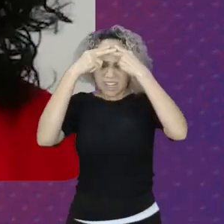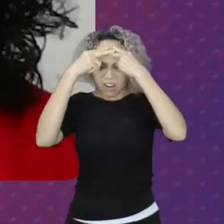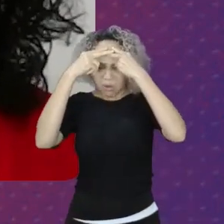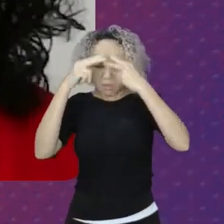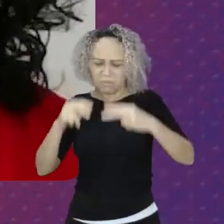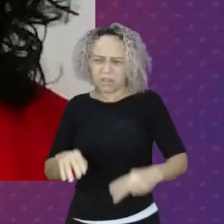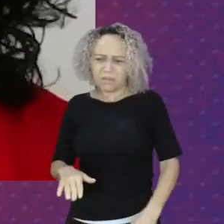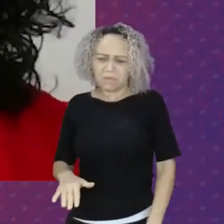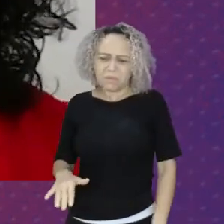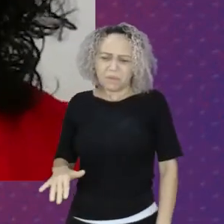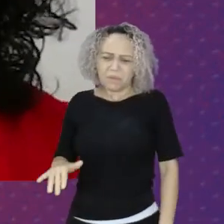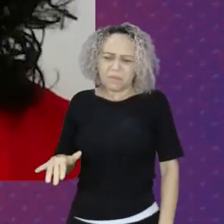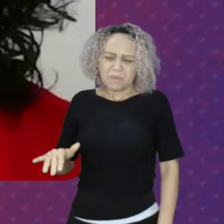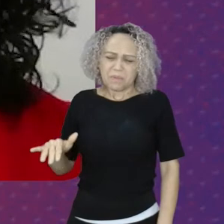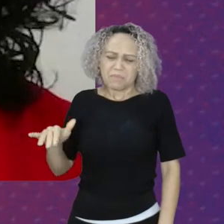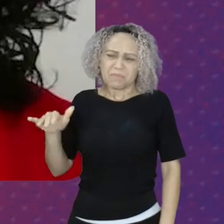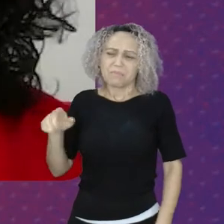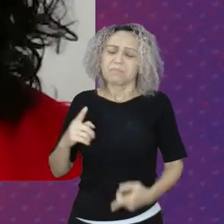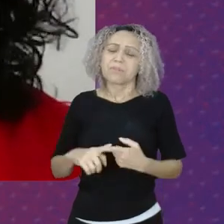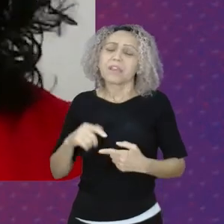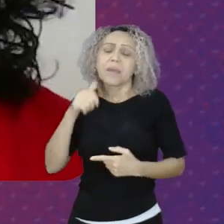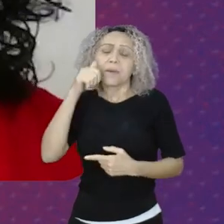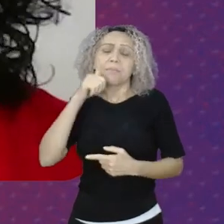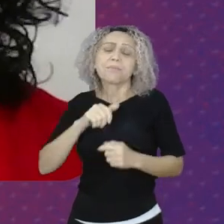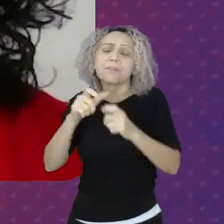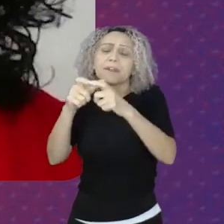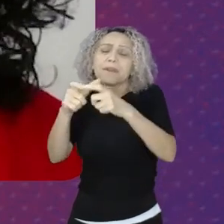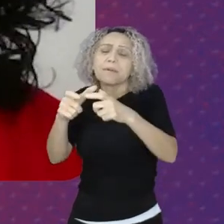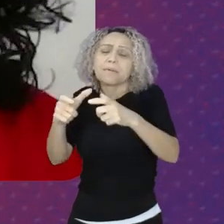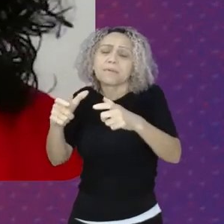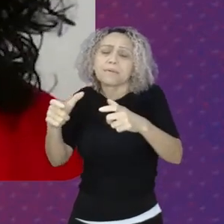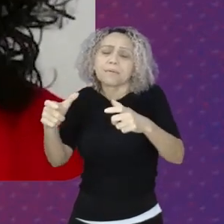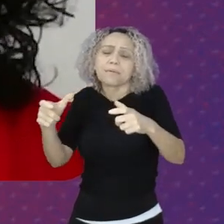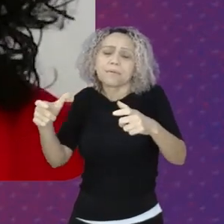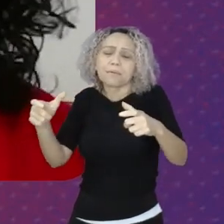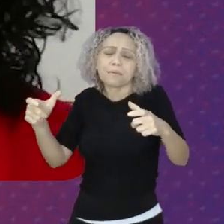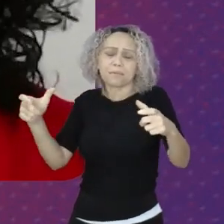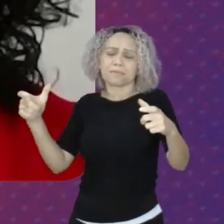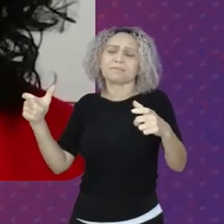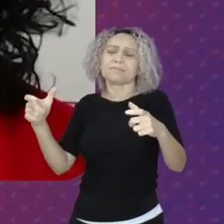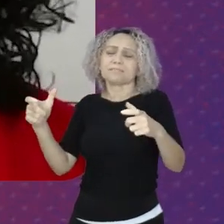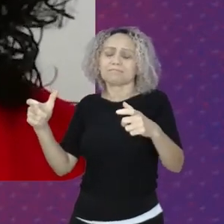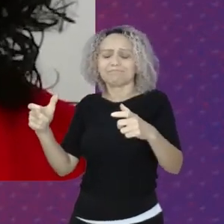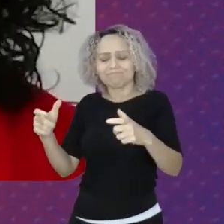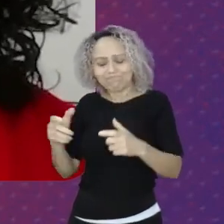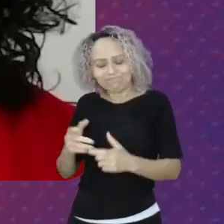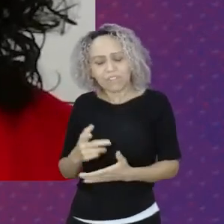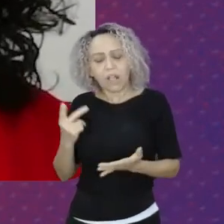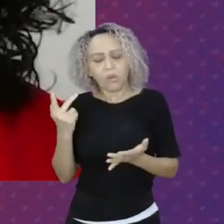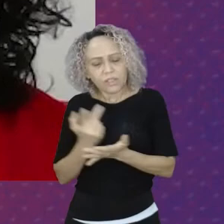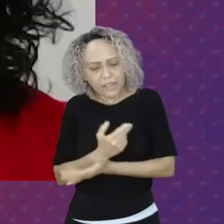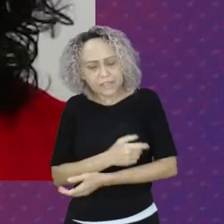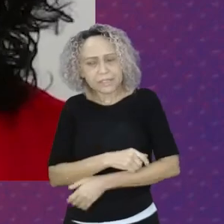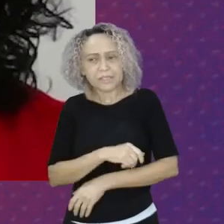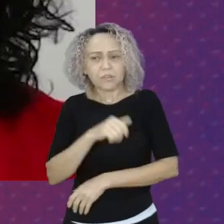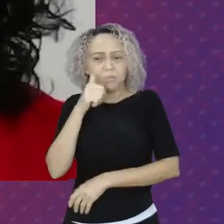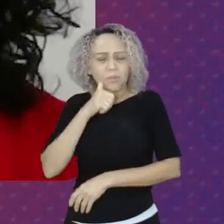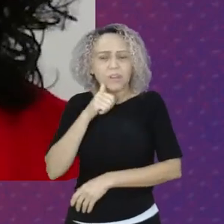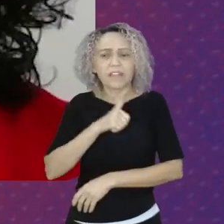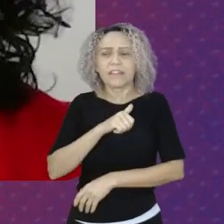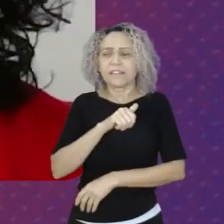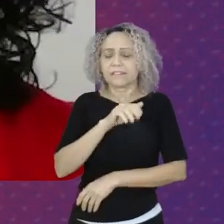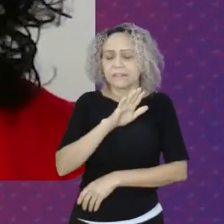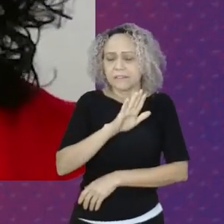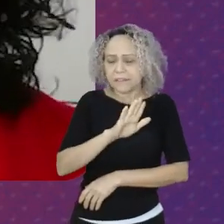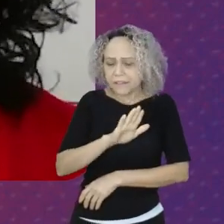infância acontecem também com mulheres, com crianças, meninas do